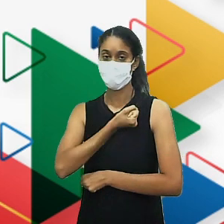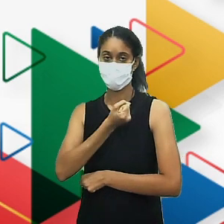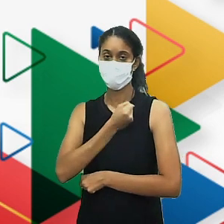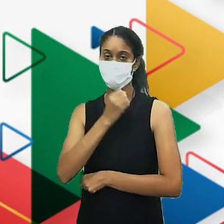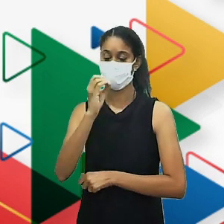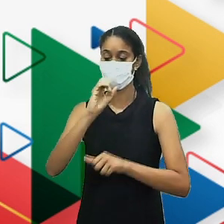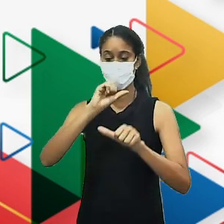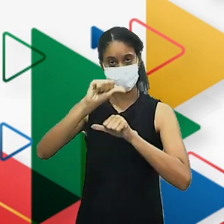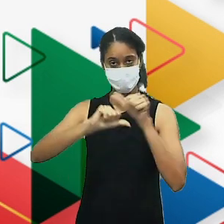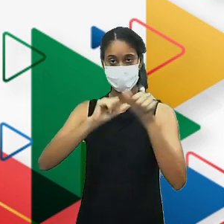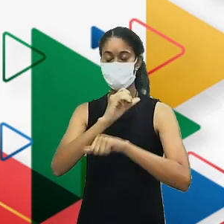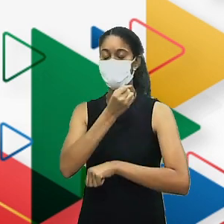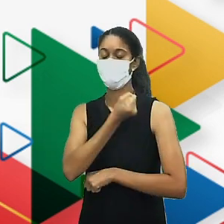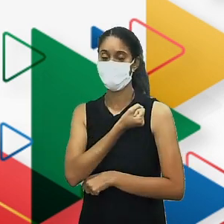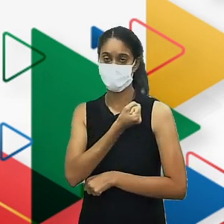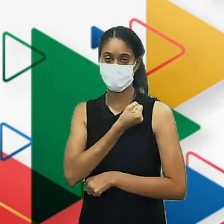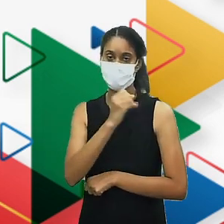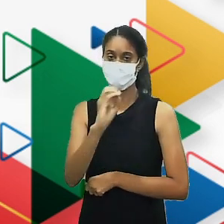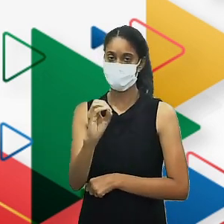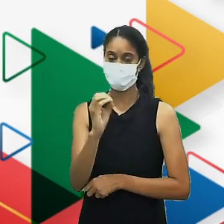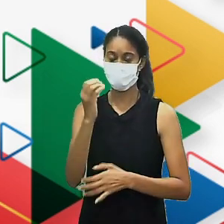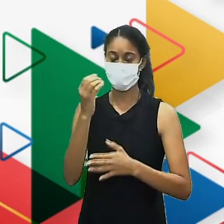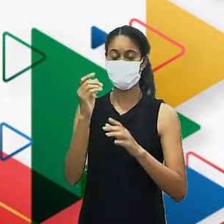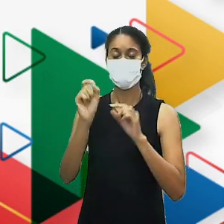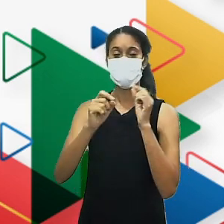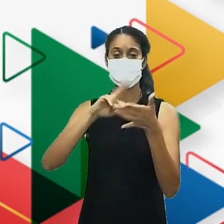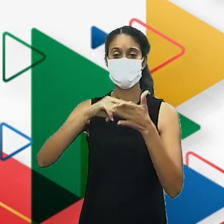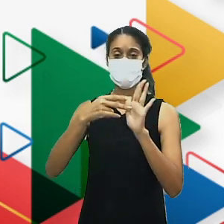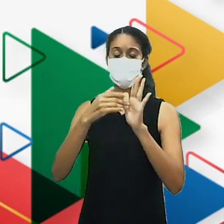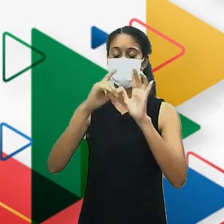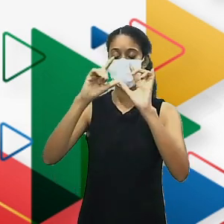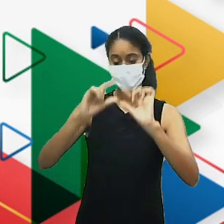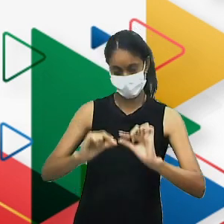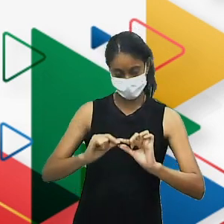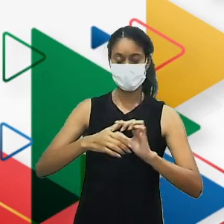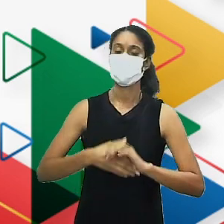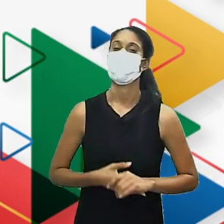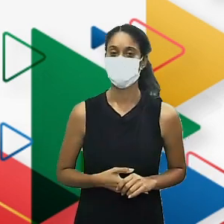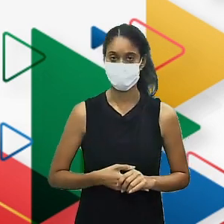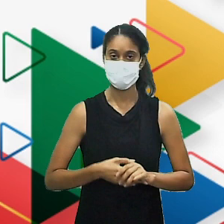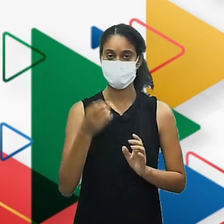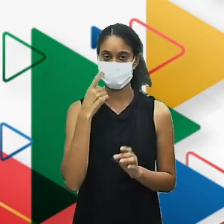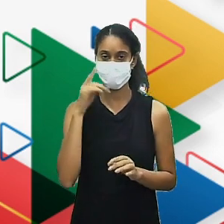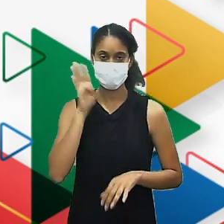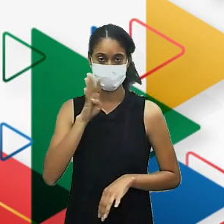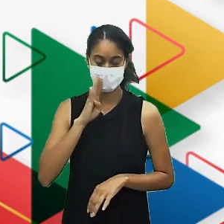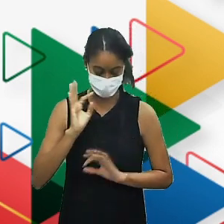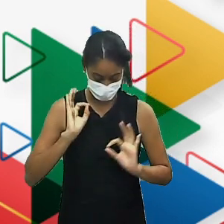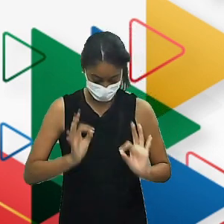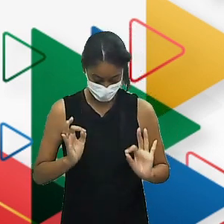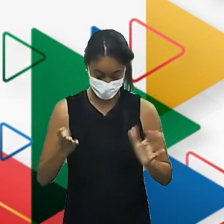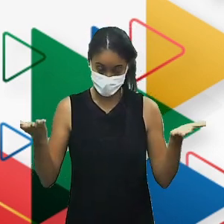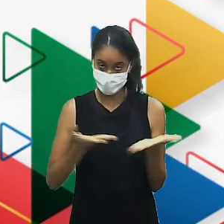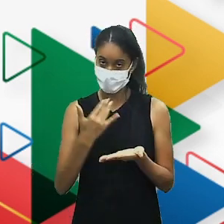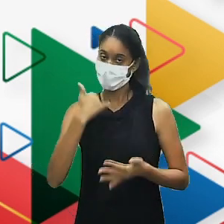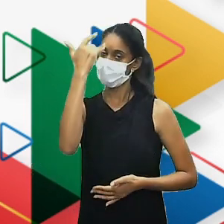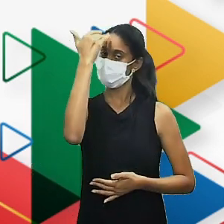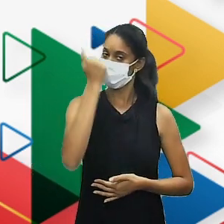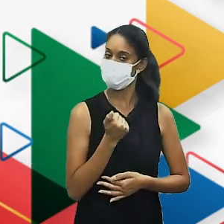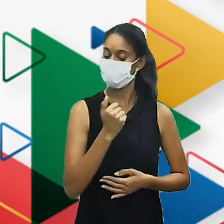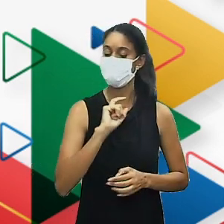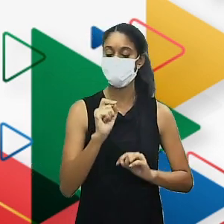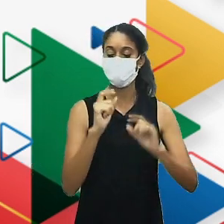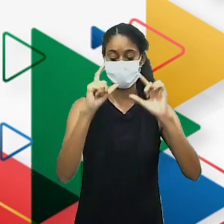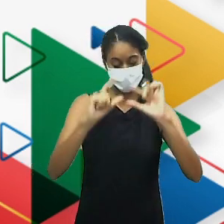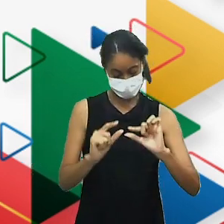Ou seja, ele diminuiu, ele reduziu. Olha aí que legal, tá certo? Então agora eu sei que uma